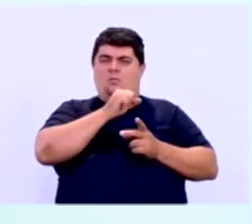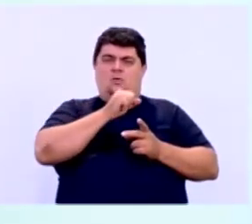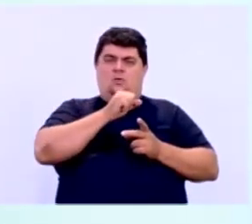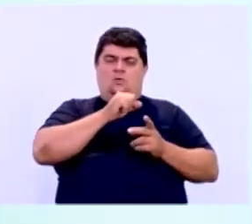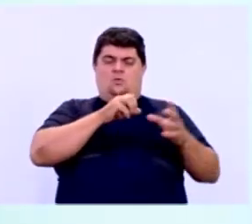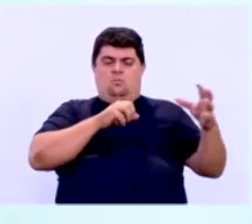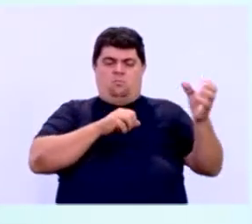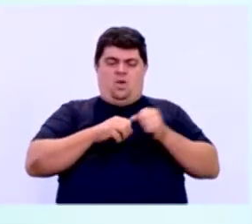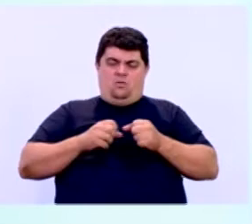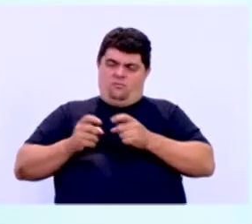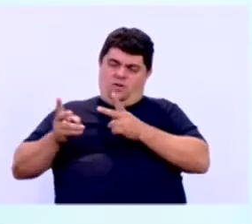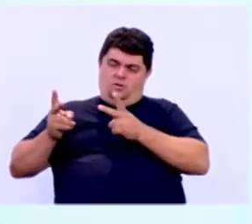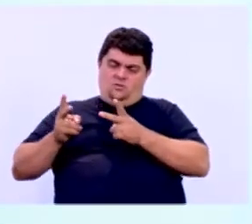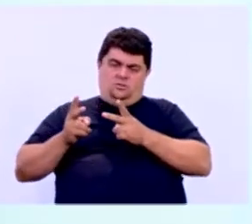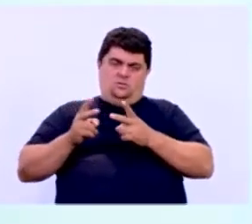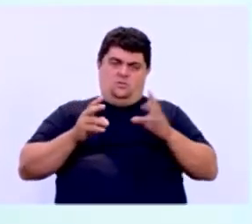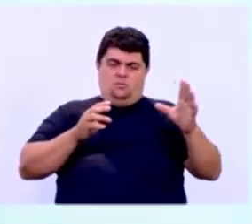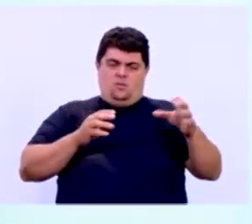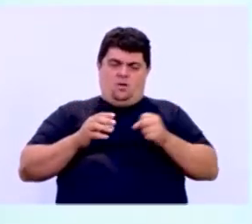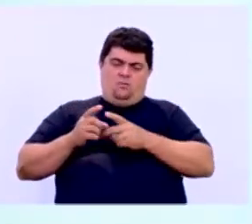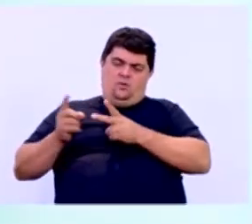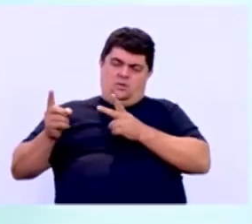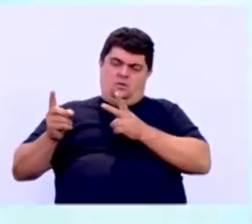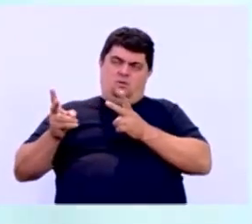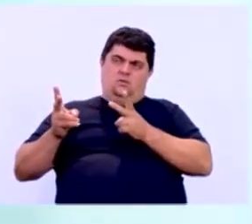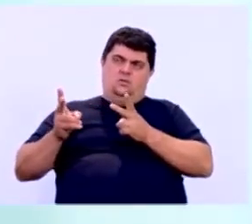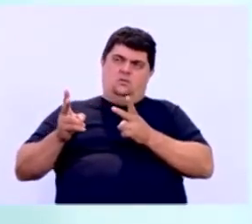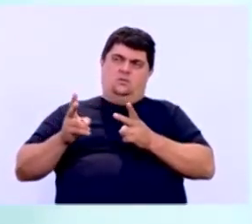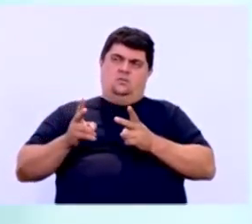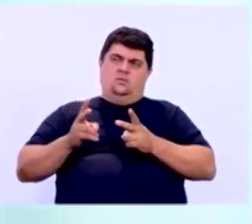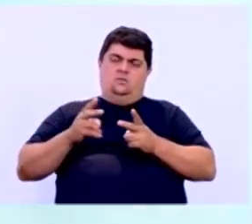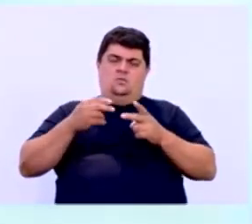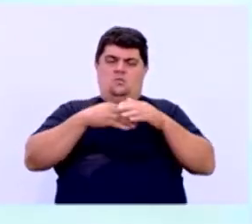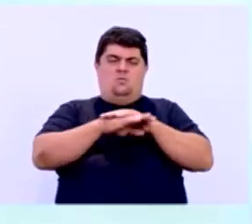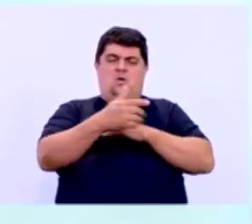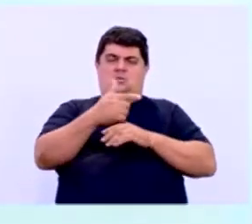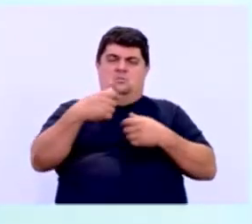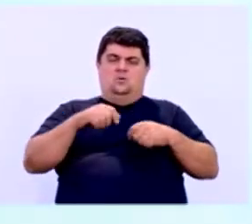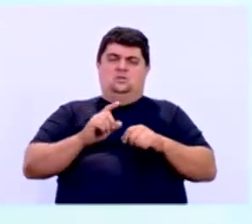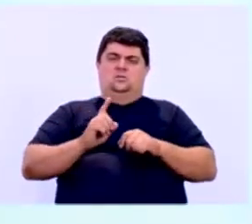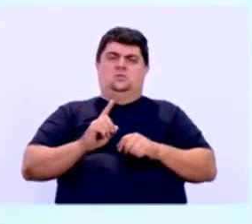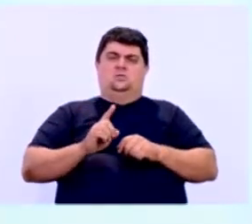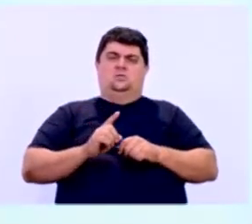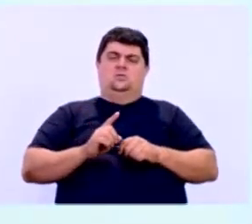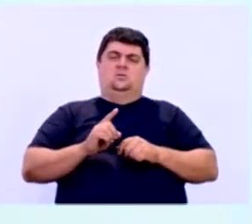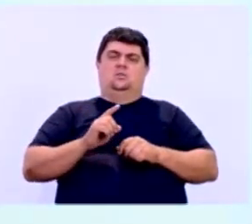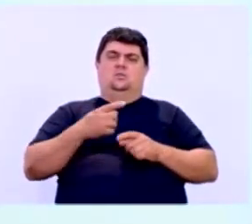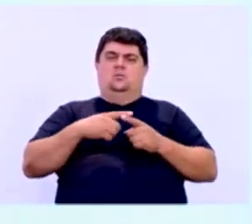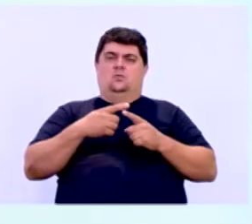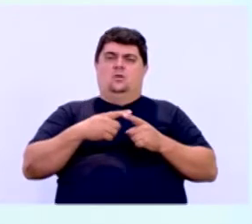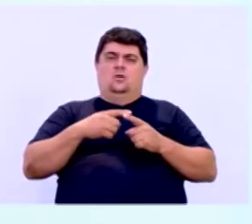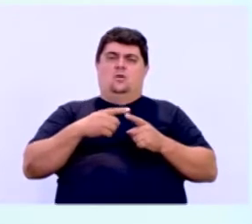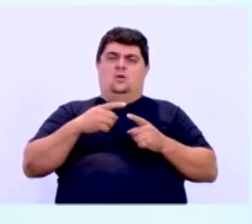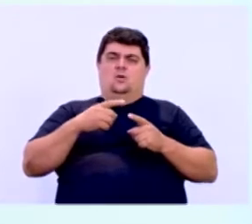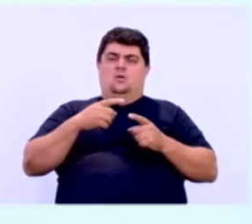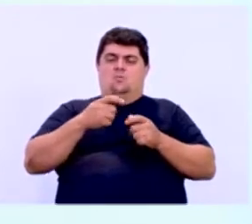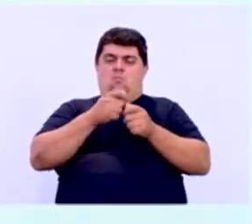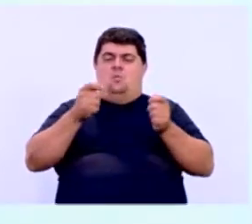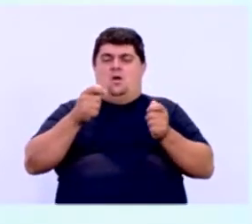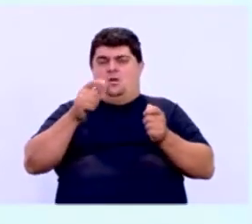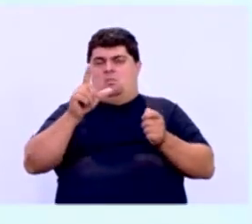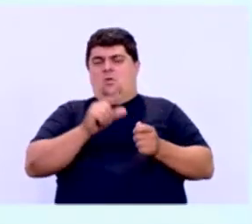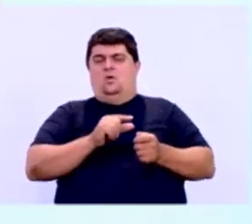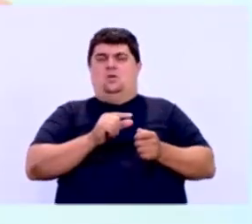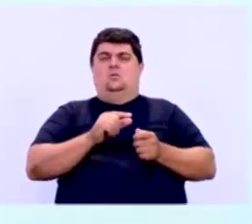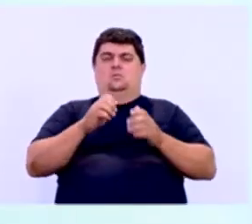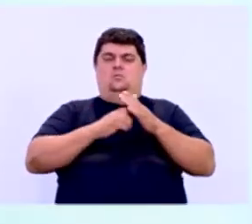meu fornecedor e já passo para o cliente. Esse produto, em alguns momentos, não fica nem no meu estoque, né, professor? Isso minimiza muito o custo de operação de uma empresa,